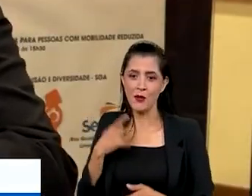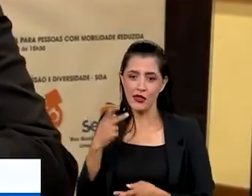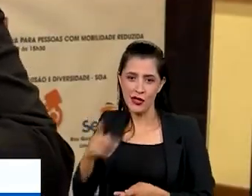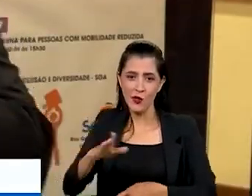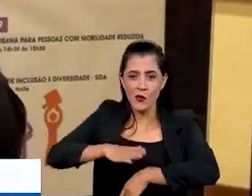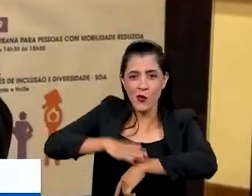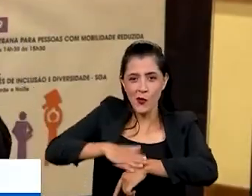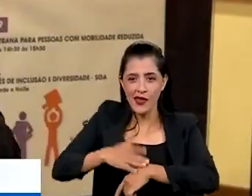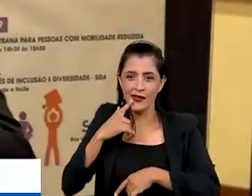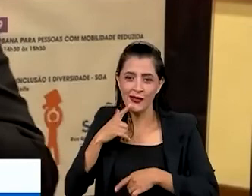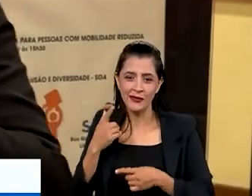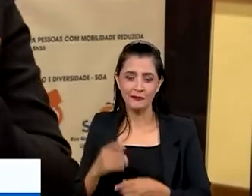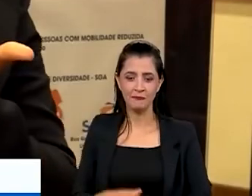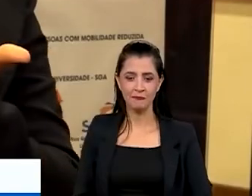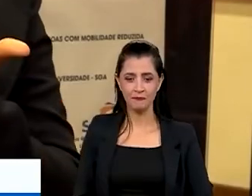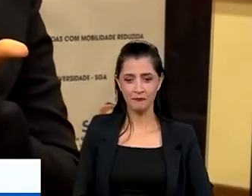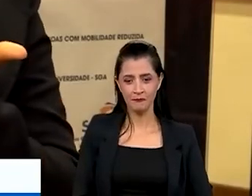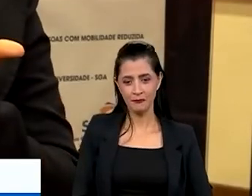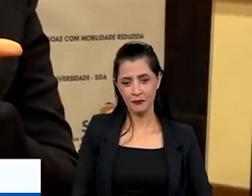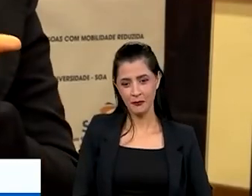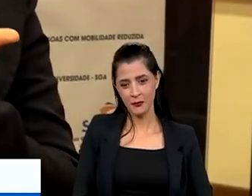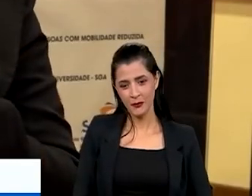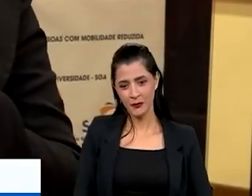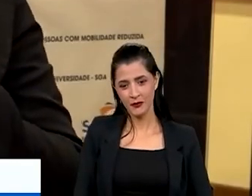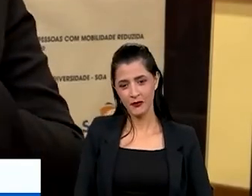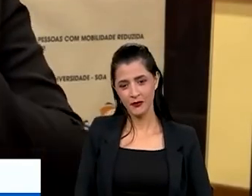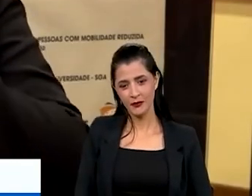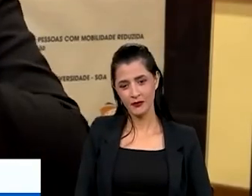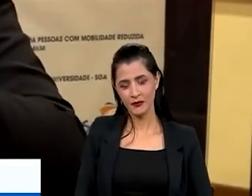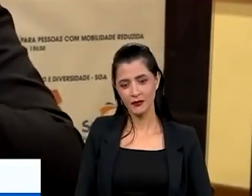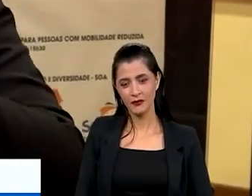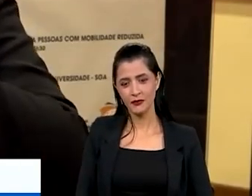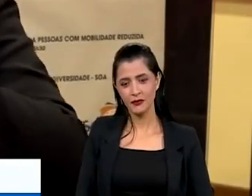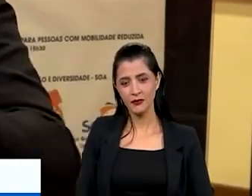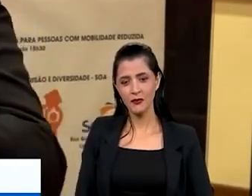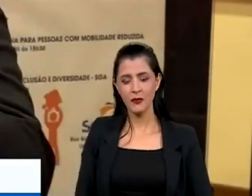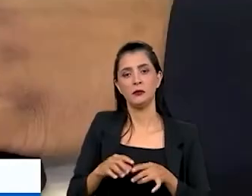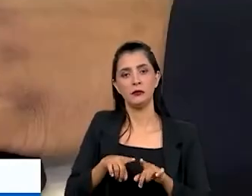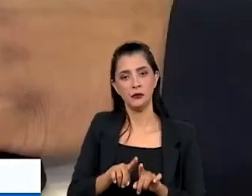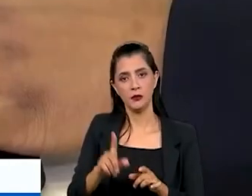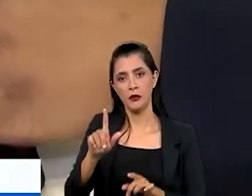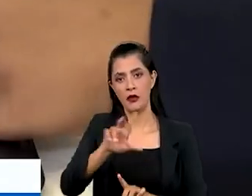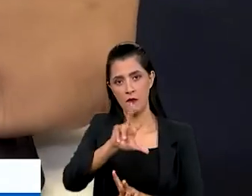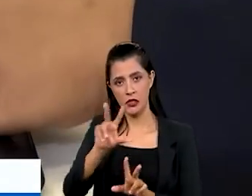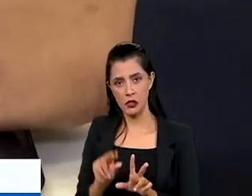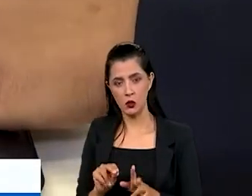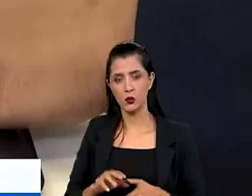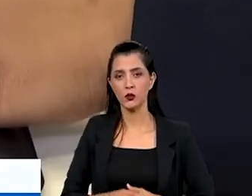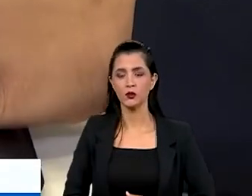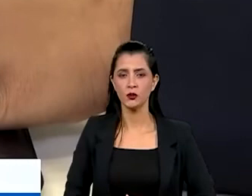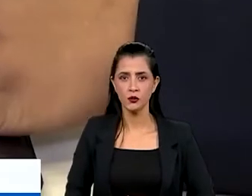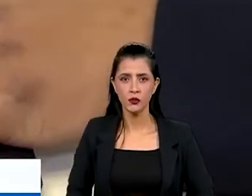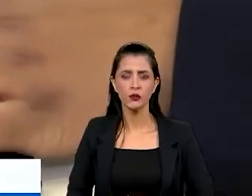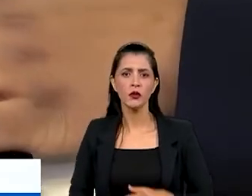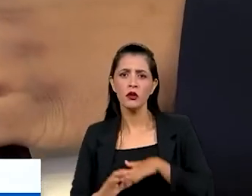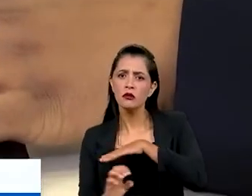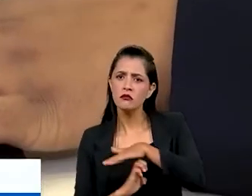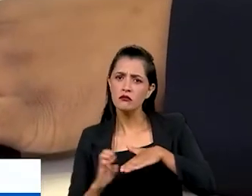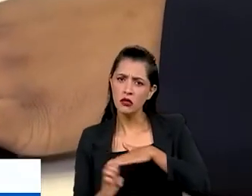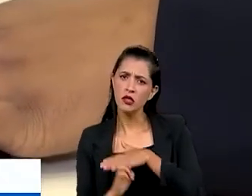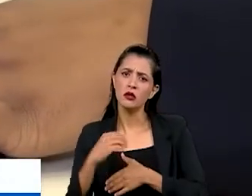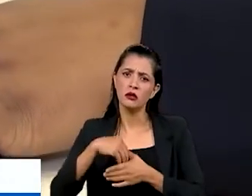para a pessoa com deficiência. Confira a matéria da TV Brasil Rio de Janeiro. Toda empresa no país com